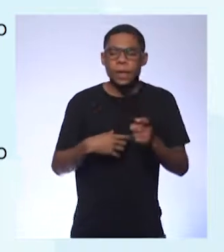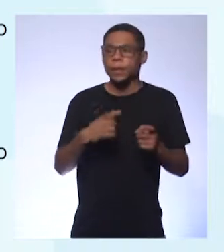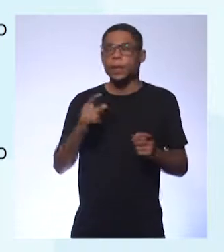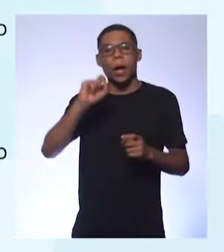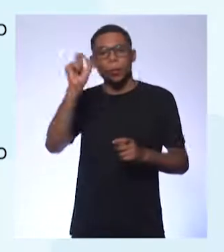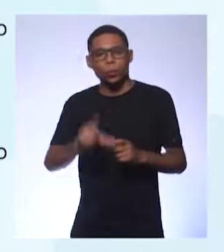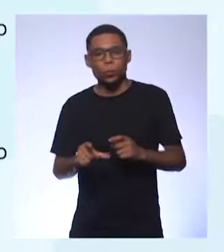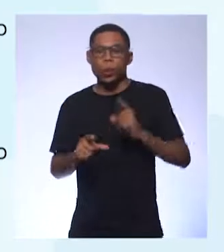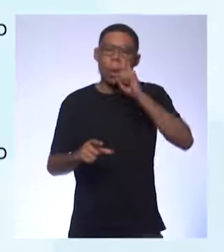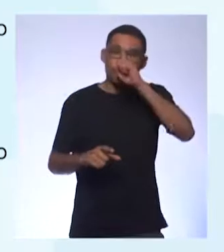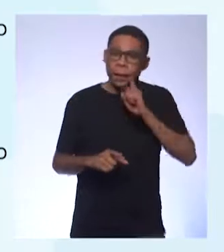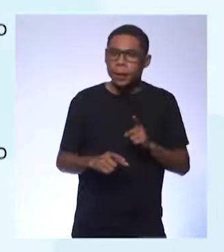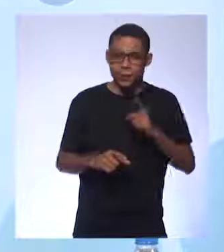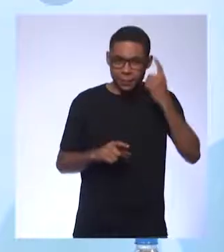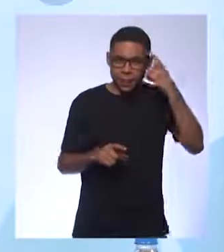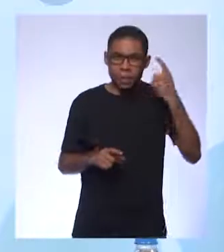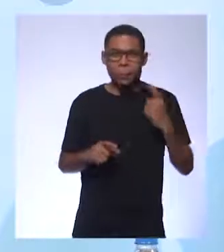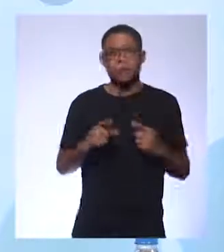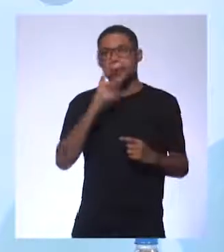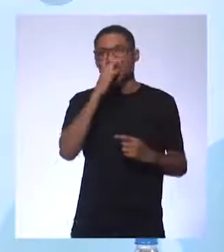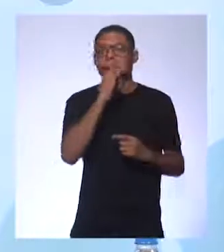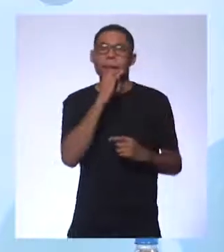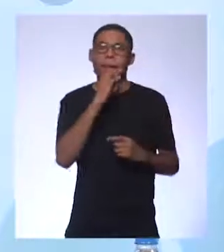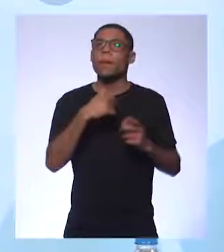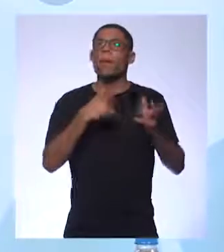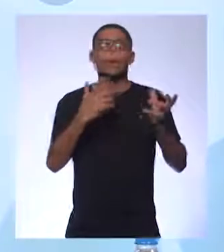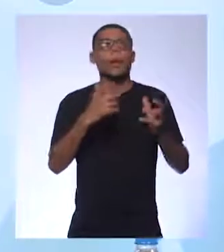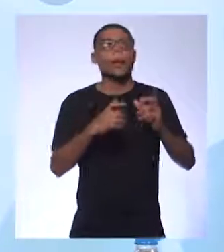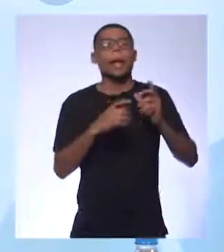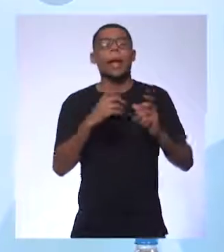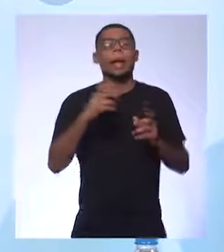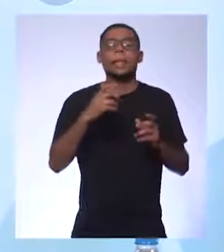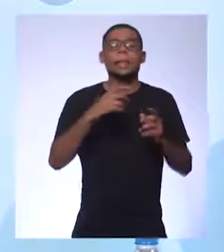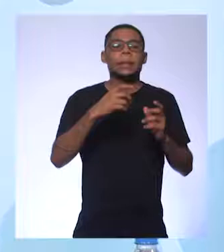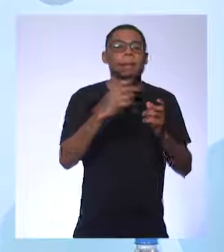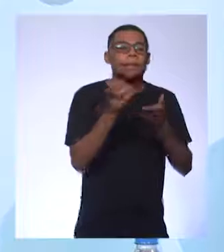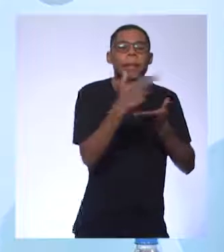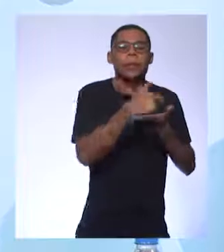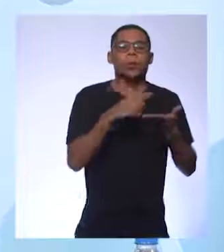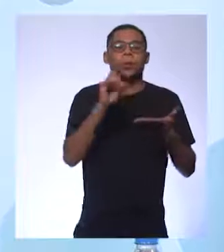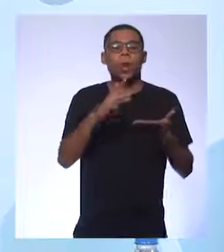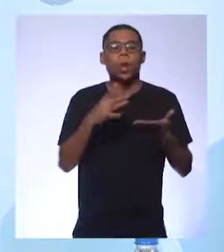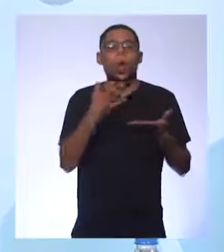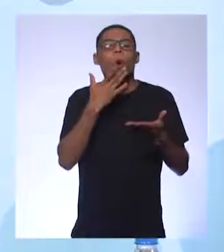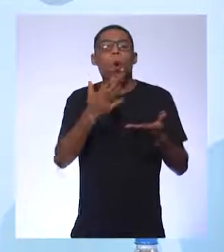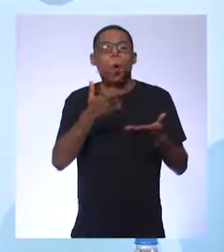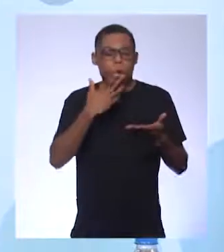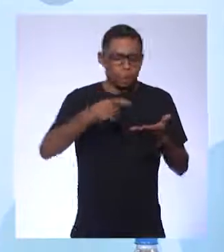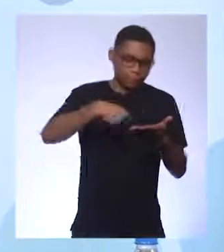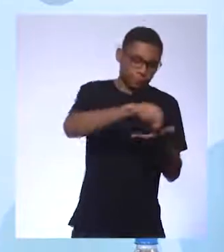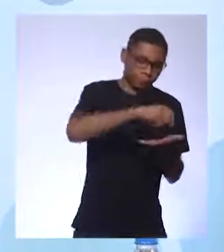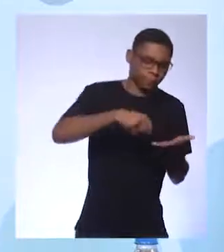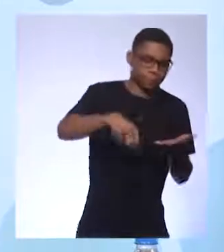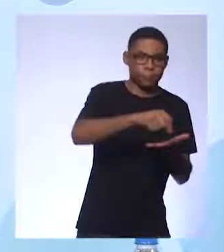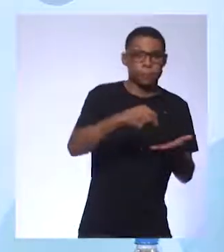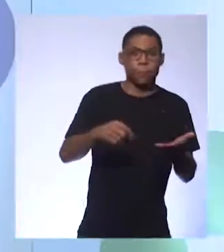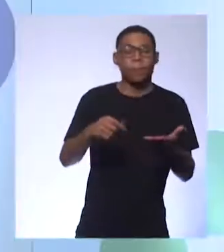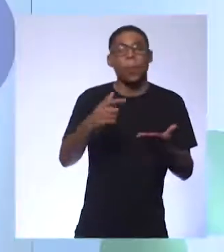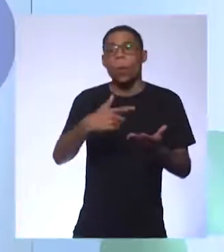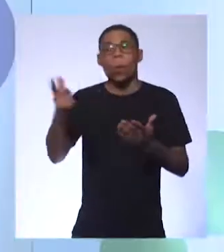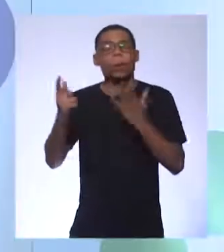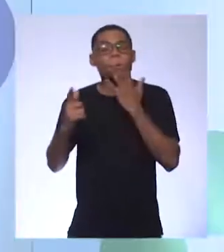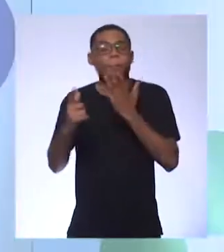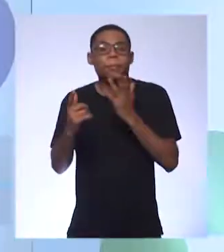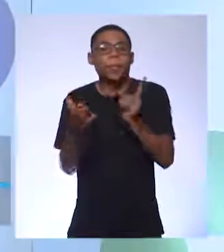ter fases. Sabe aquela fase que você só faz desenho com lápis de cor? Ou aquela fase que você só usa lápis? Olha, eu lembrei